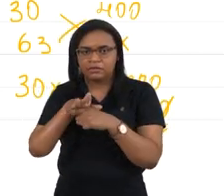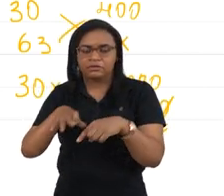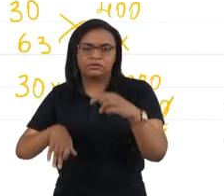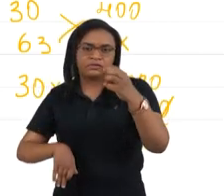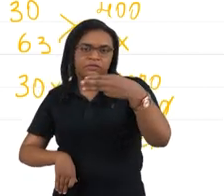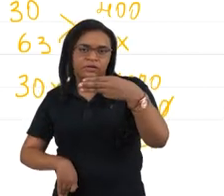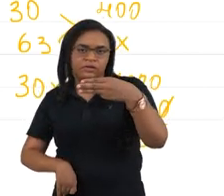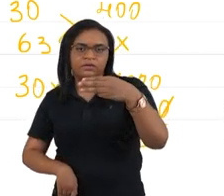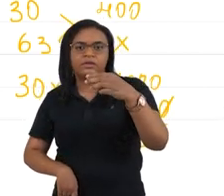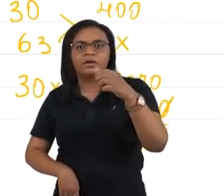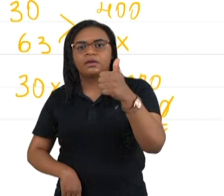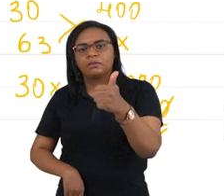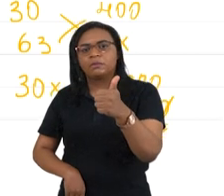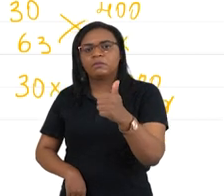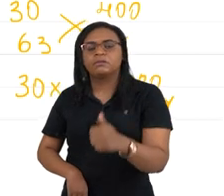desce o...